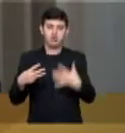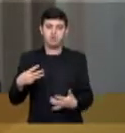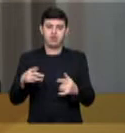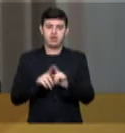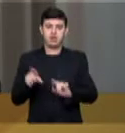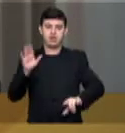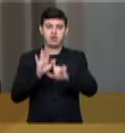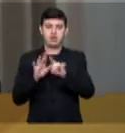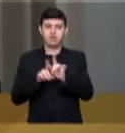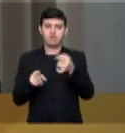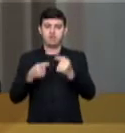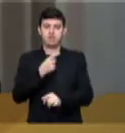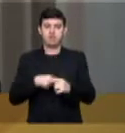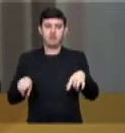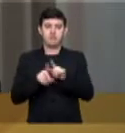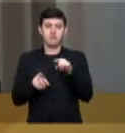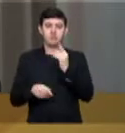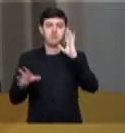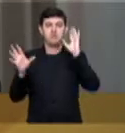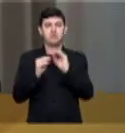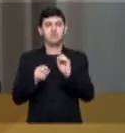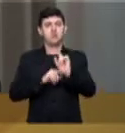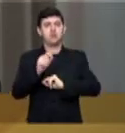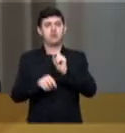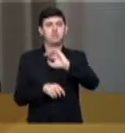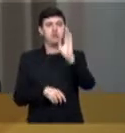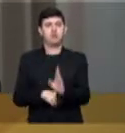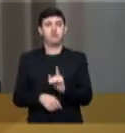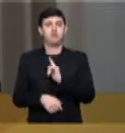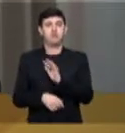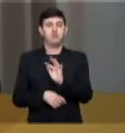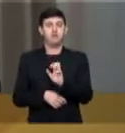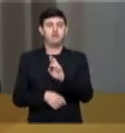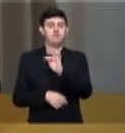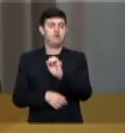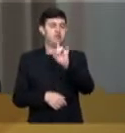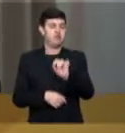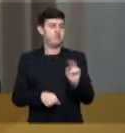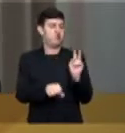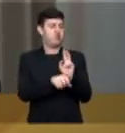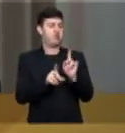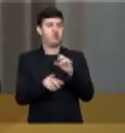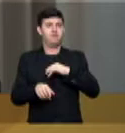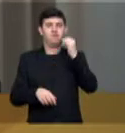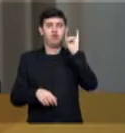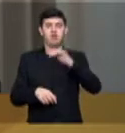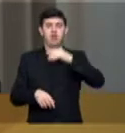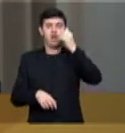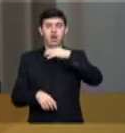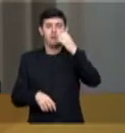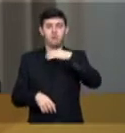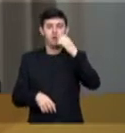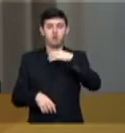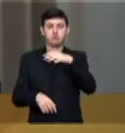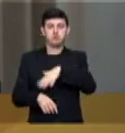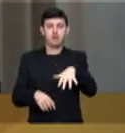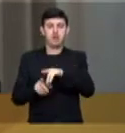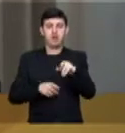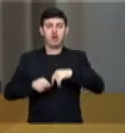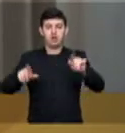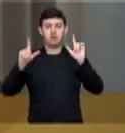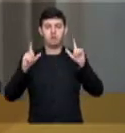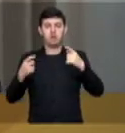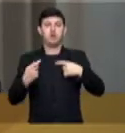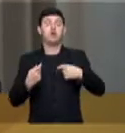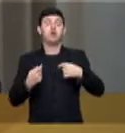lei. Primeiro, o Brasil já detém farta regulamentação de proteção contra abusos na publicidade. O Código de Defesa do Consumidor, ele